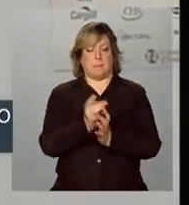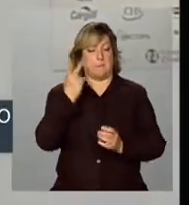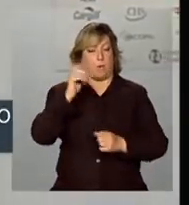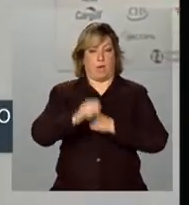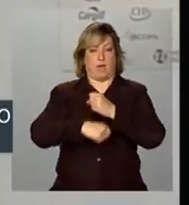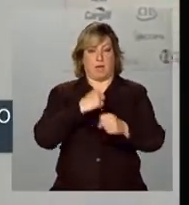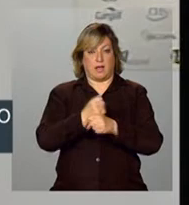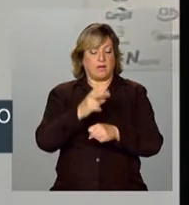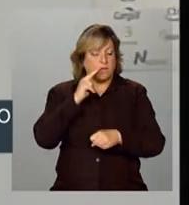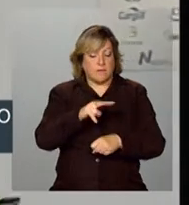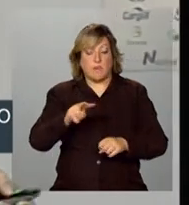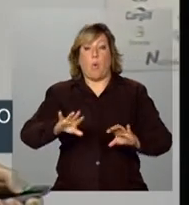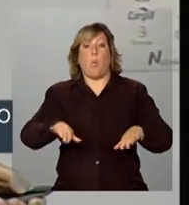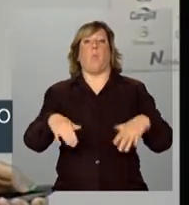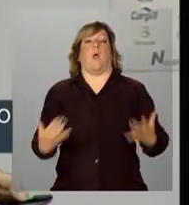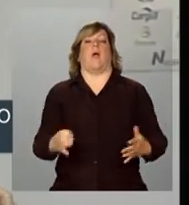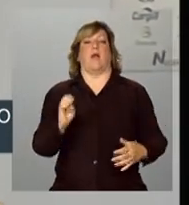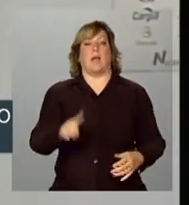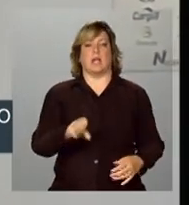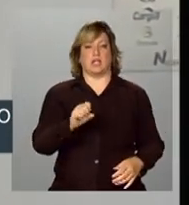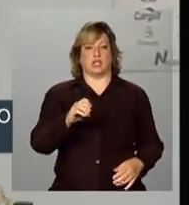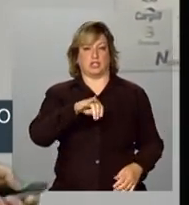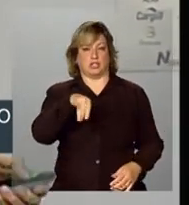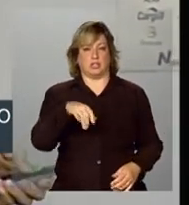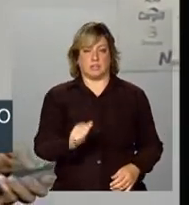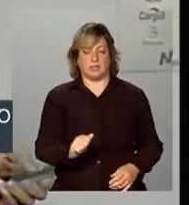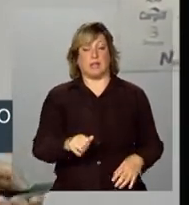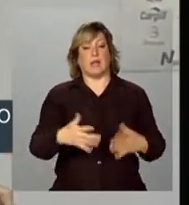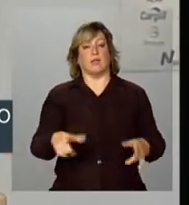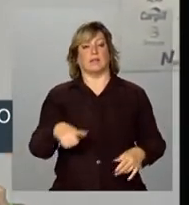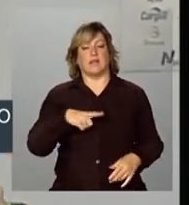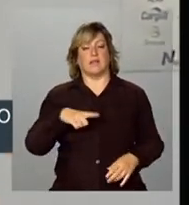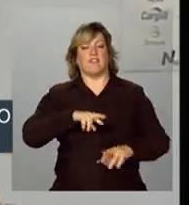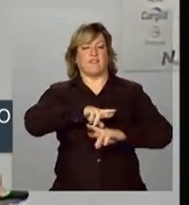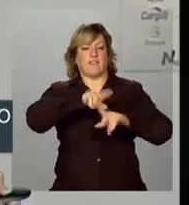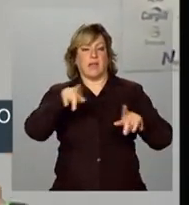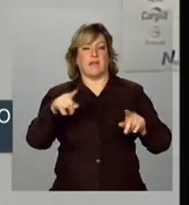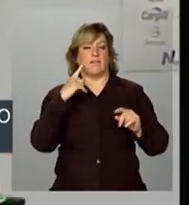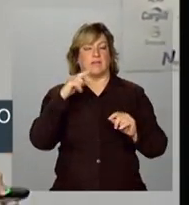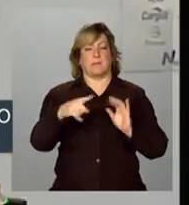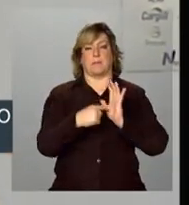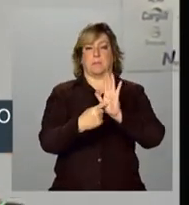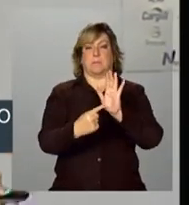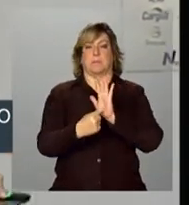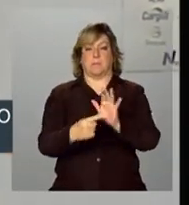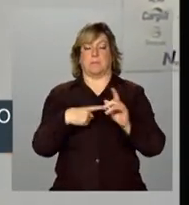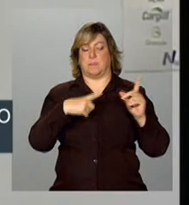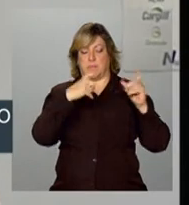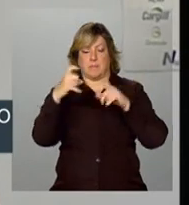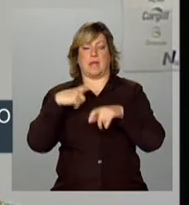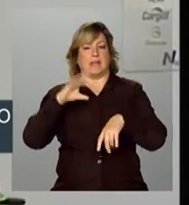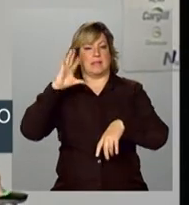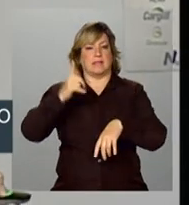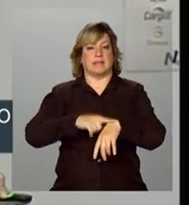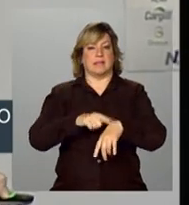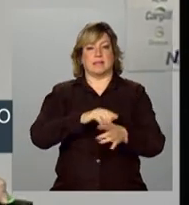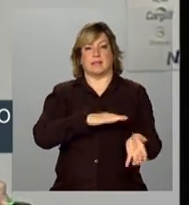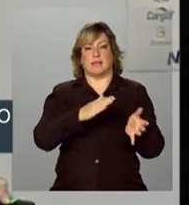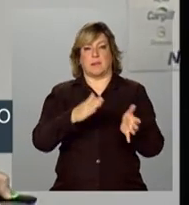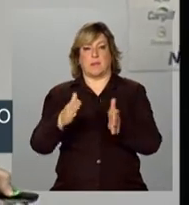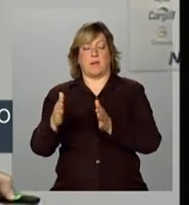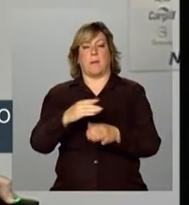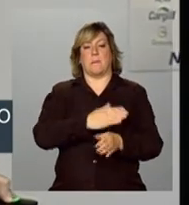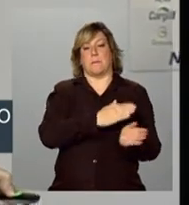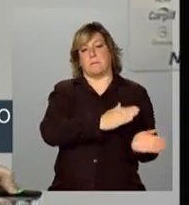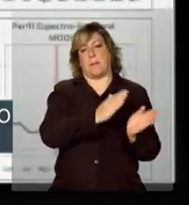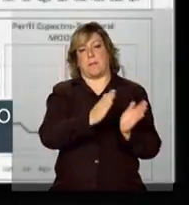são plantios de soja. E aqui a gente vai vendo então as várias imagens, né, numa sequência temporal, como é que elas vão